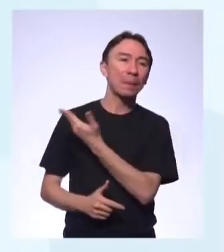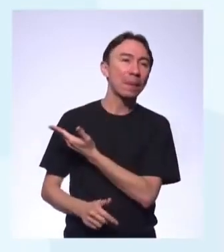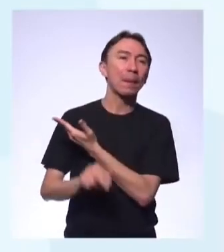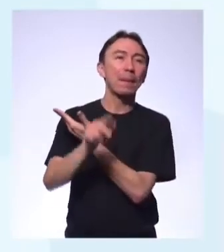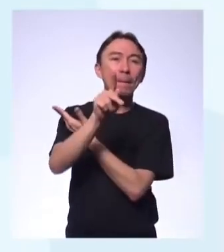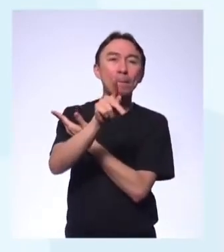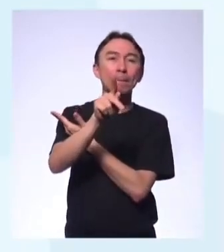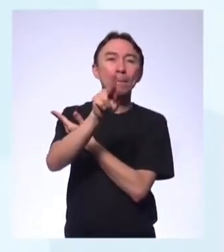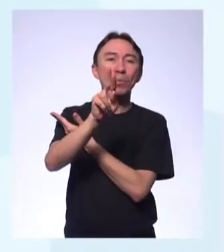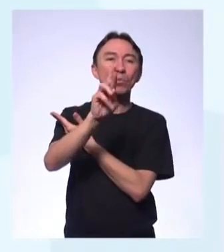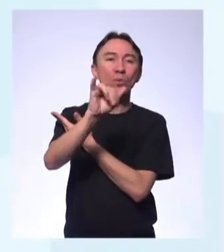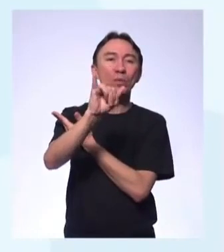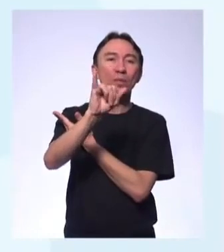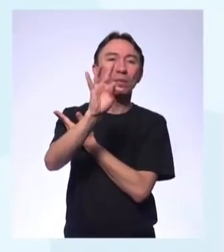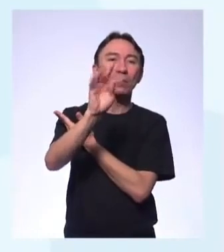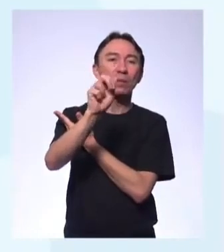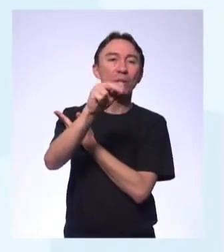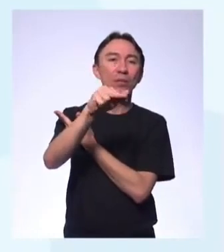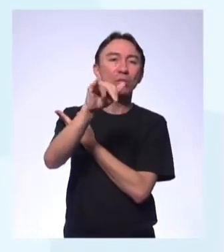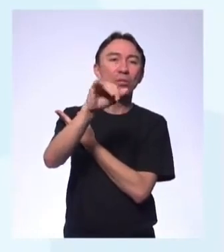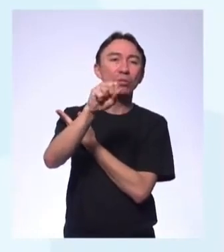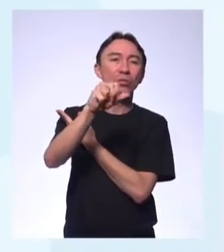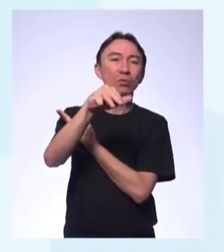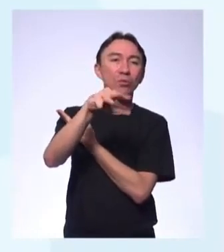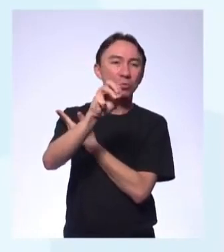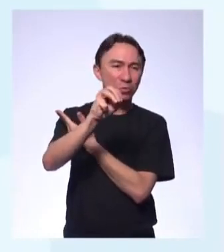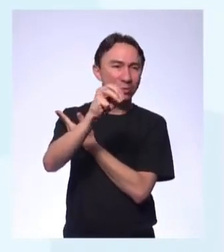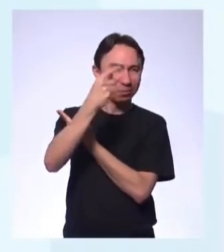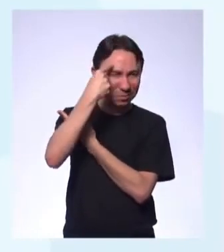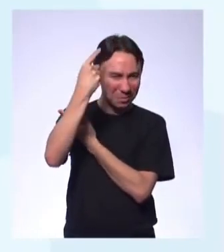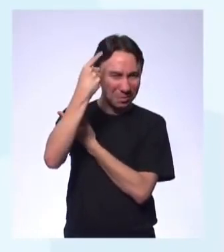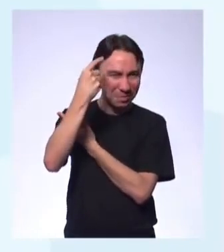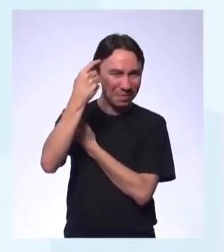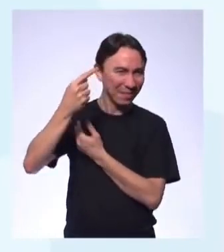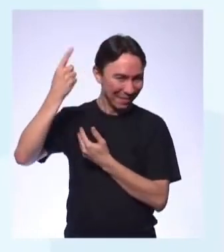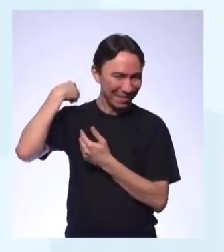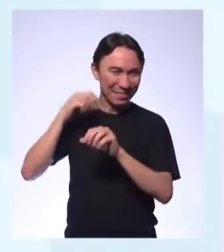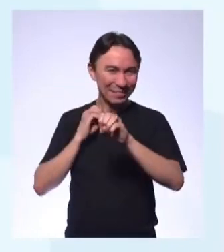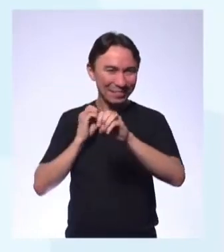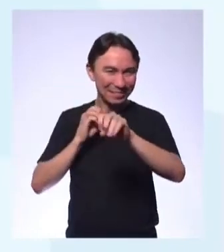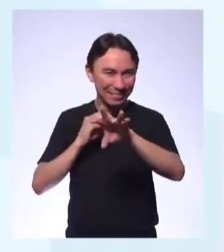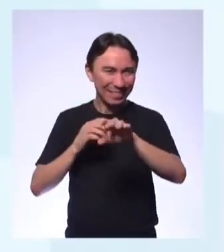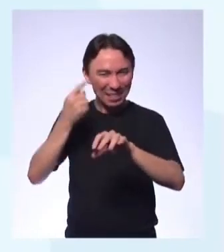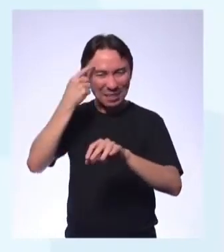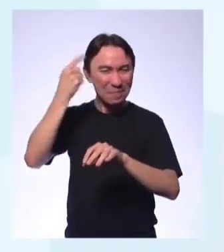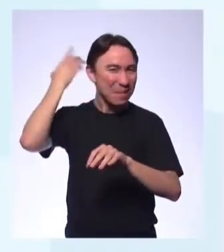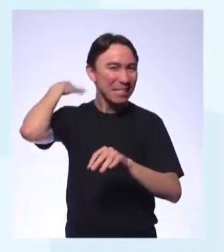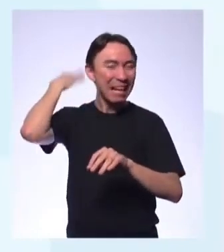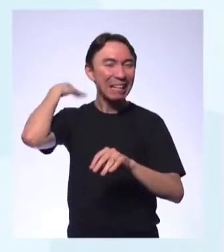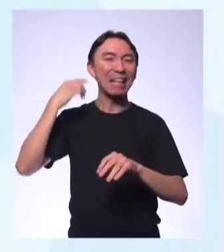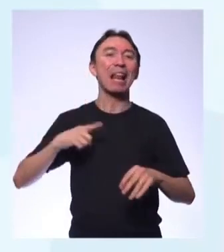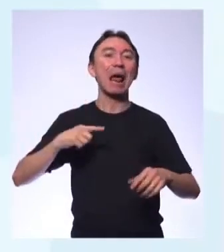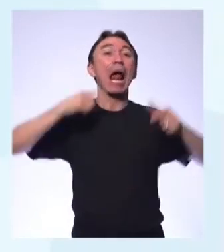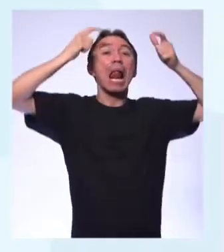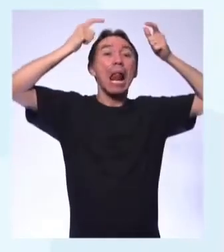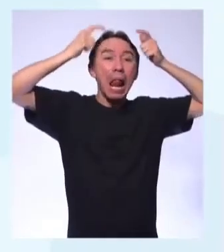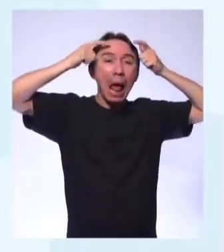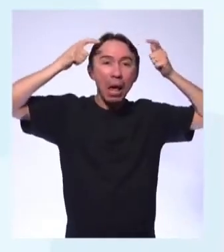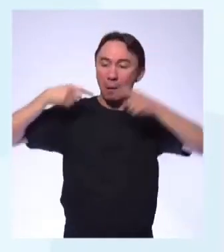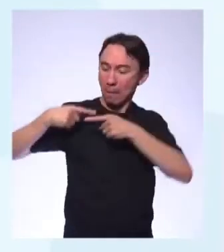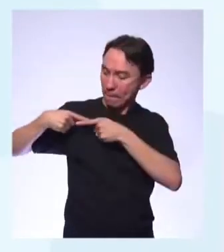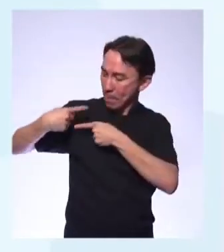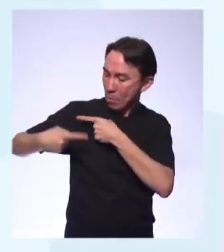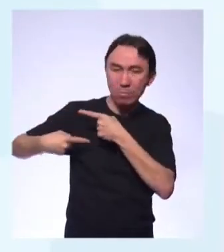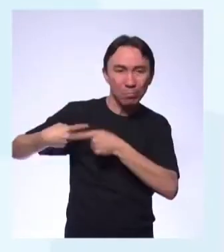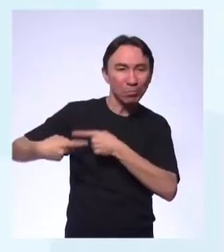Inglesa que muitos dos movimentos que, inclusive, culminaram no fim da monarquia absolutista na Inglaterra, foram encabeçados aí